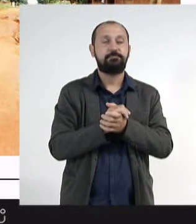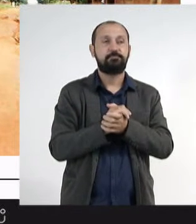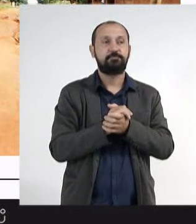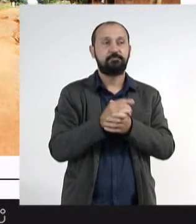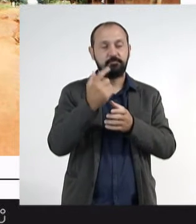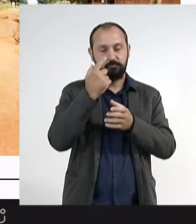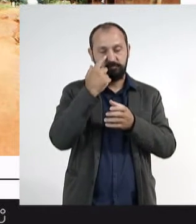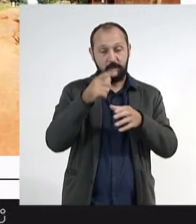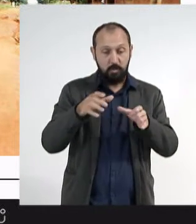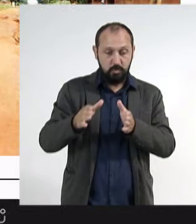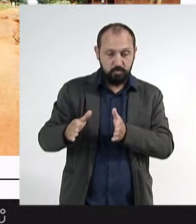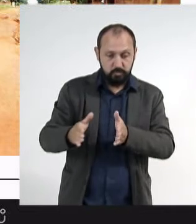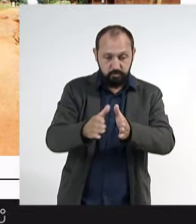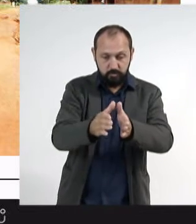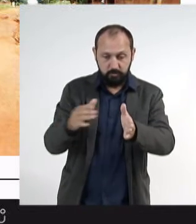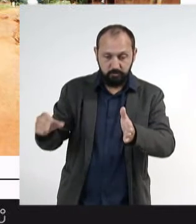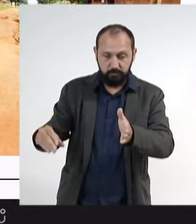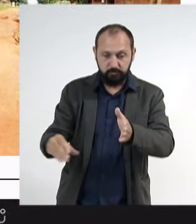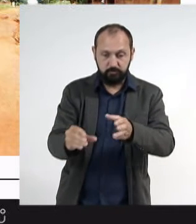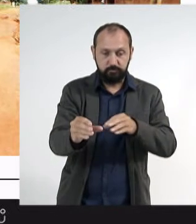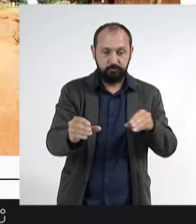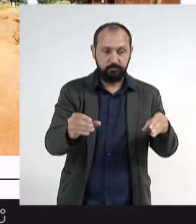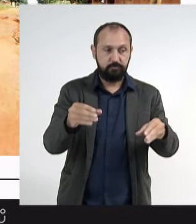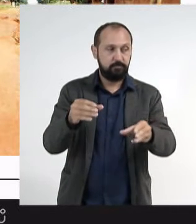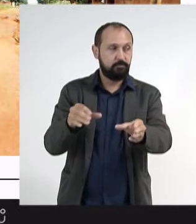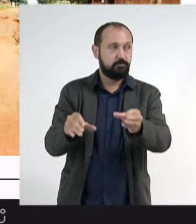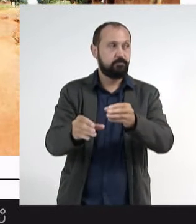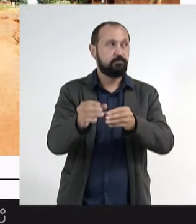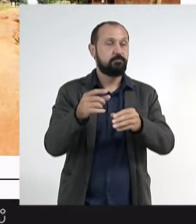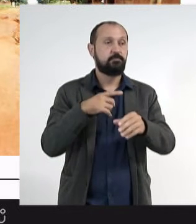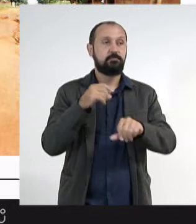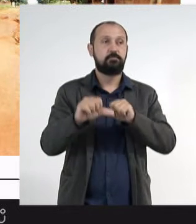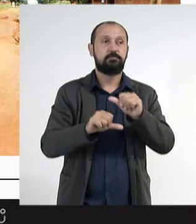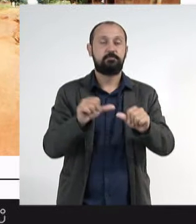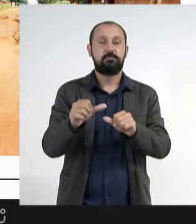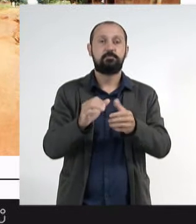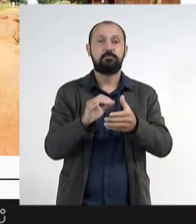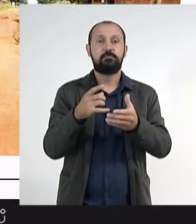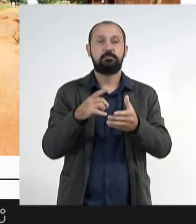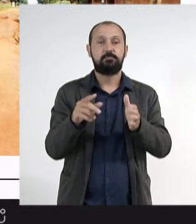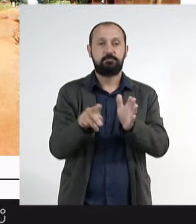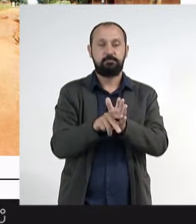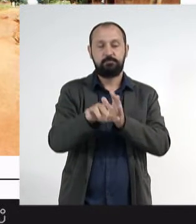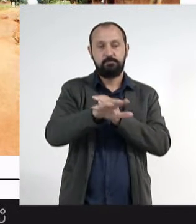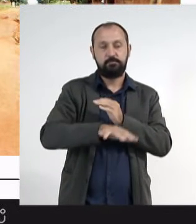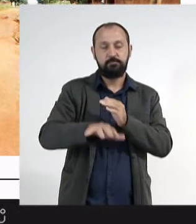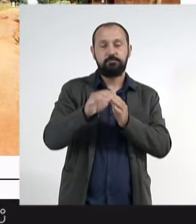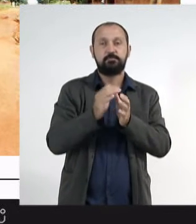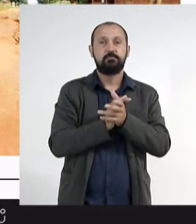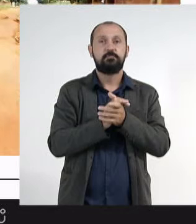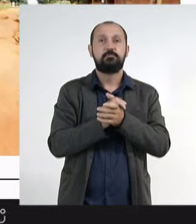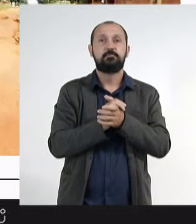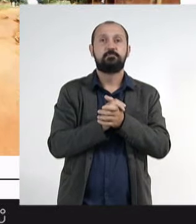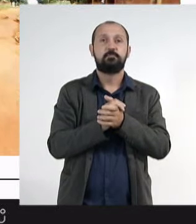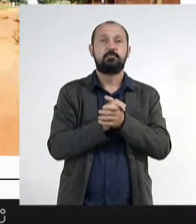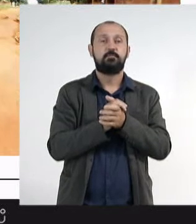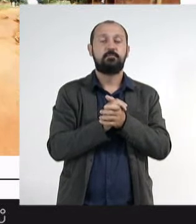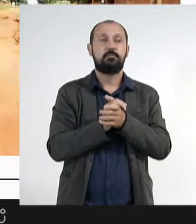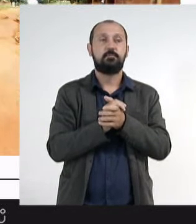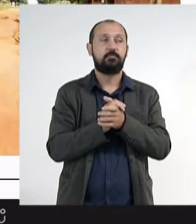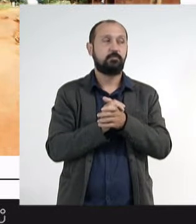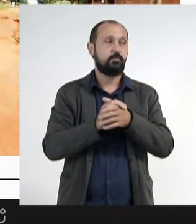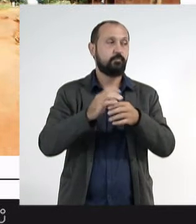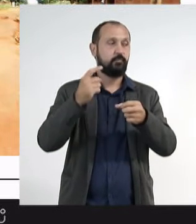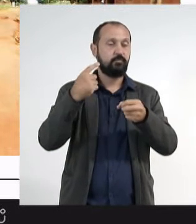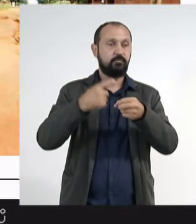as redes de escoamento, além de destruir parte da superfície. À medida que a cidade